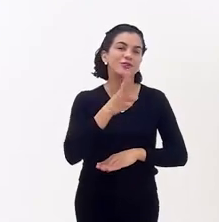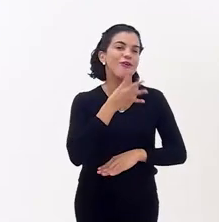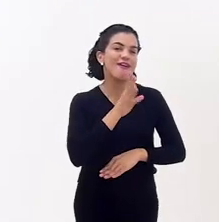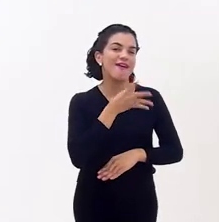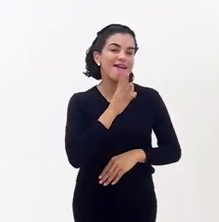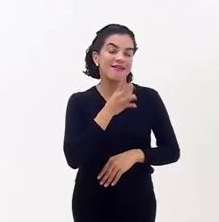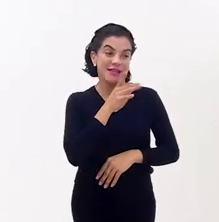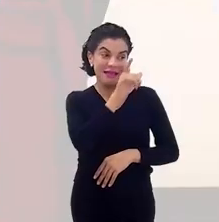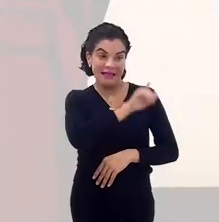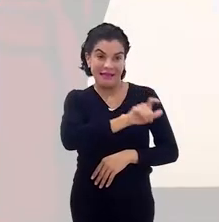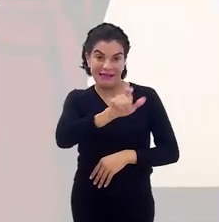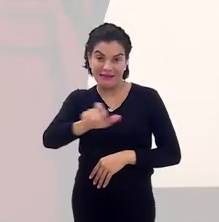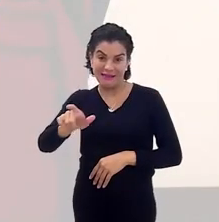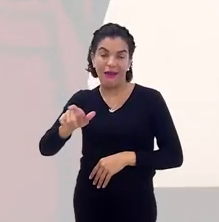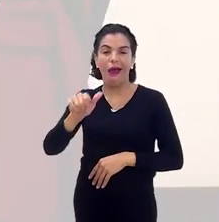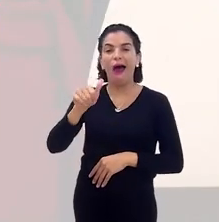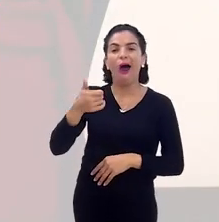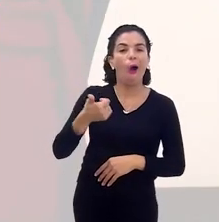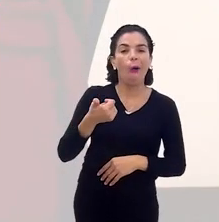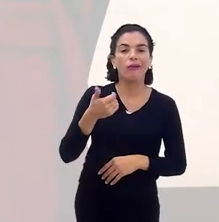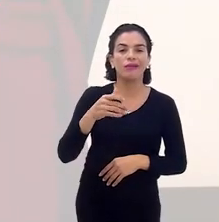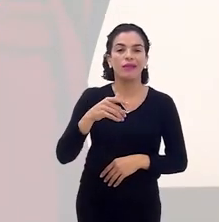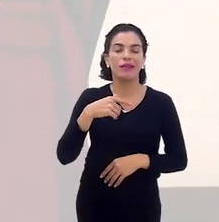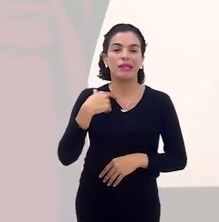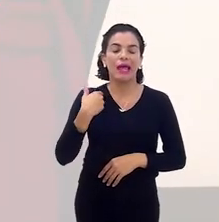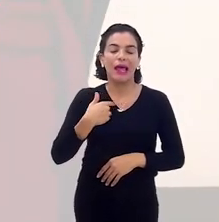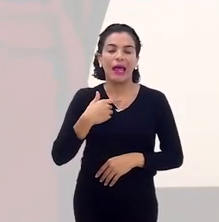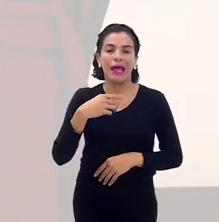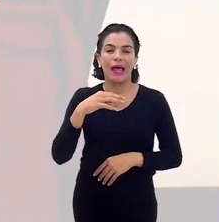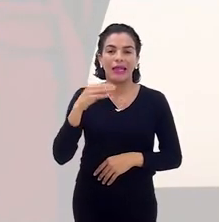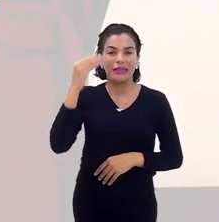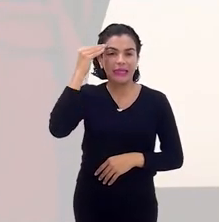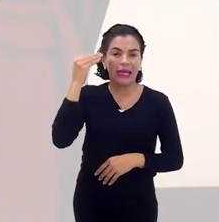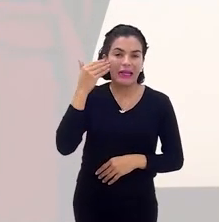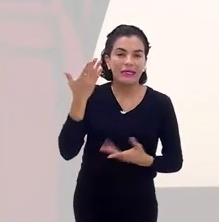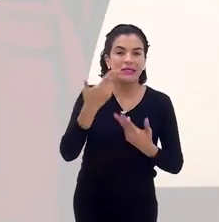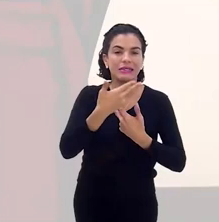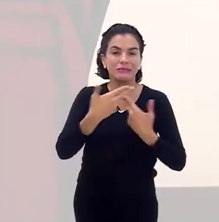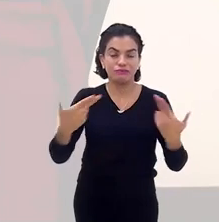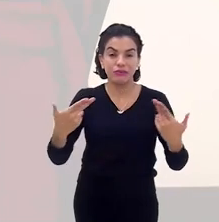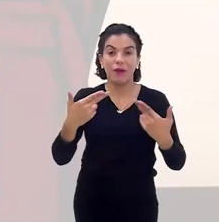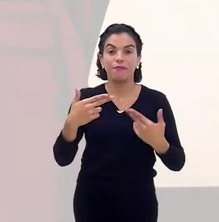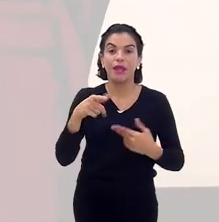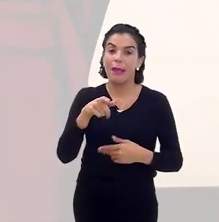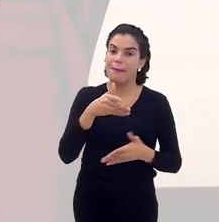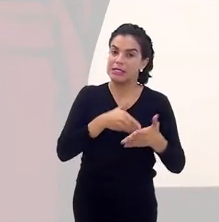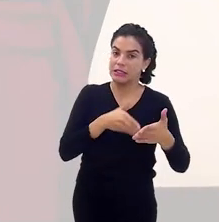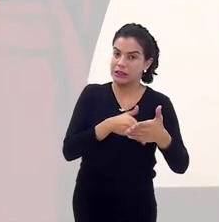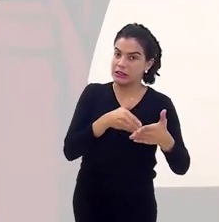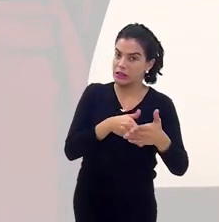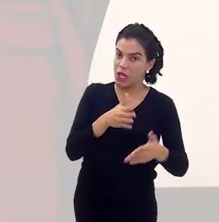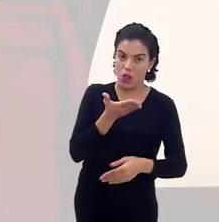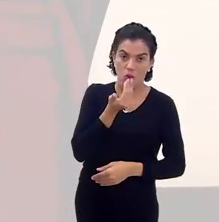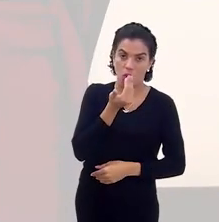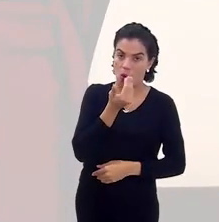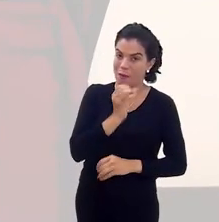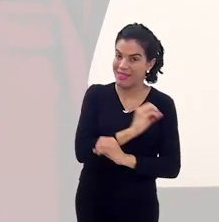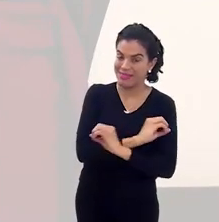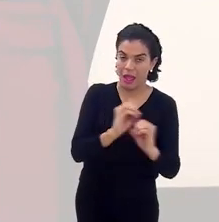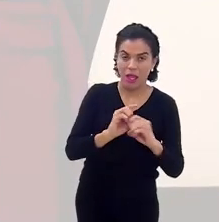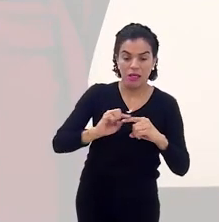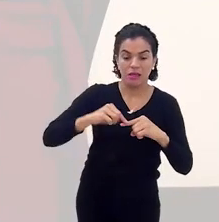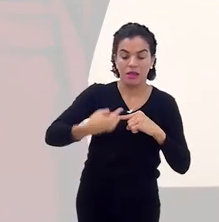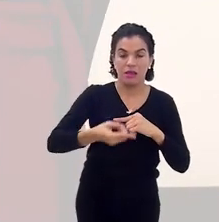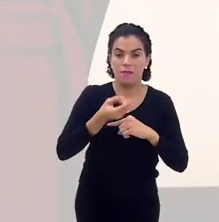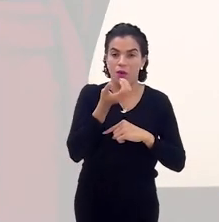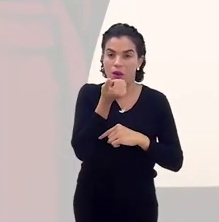né? Eles, assim, na Tailândia, no Camboja, eles são mais restritos, por exemplo. Certo. Eles não comem depois